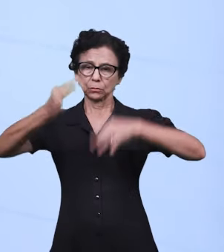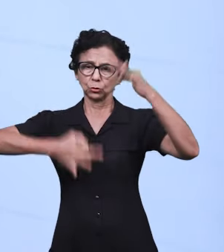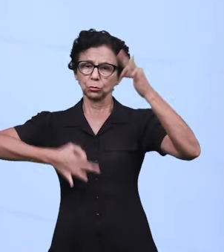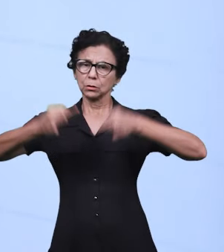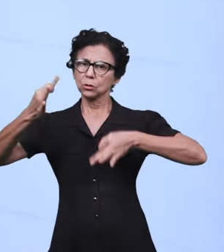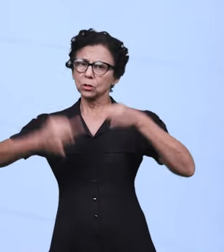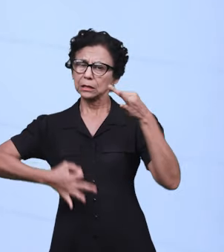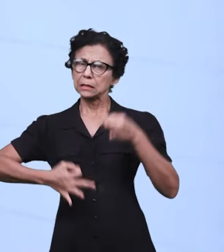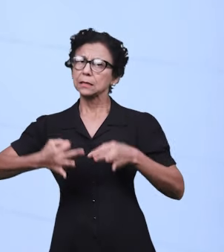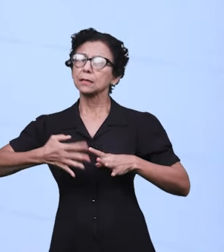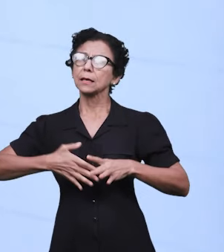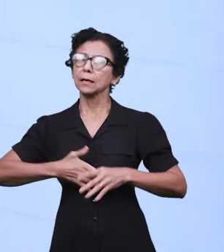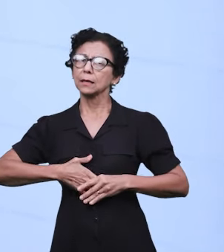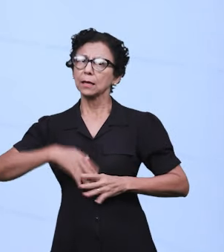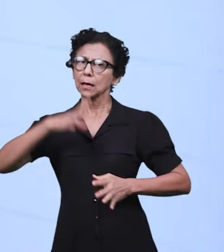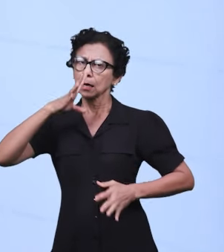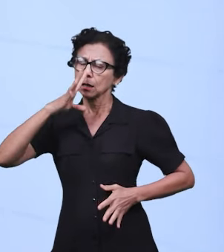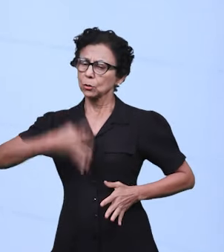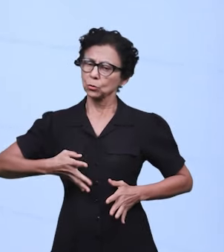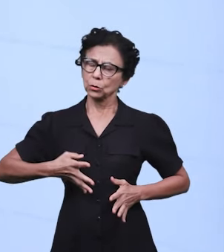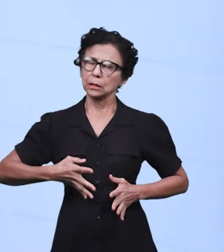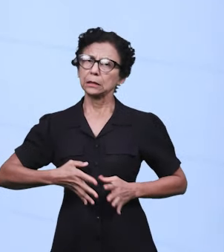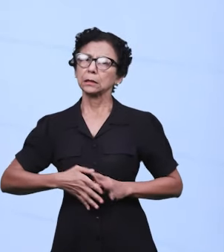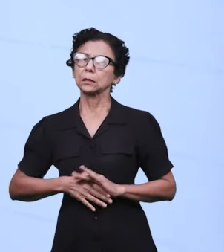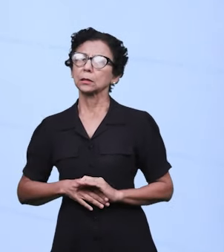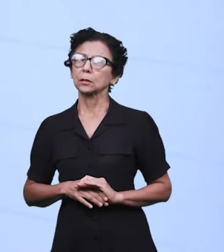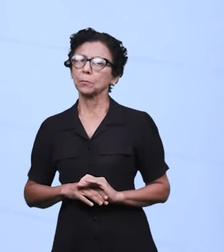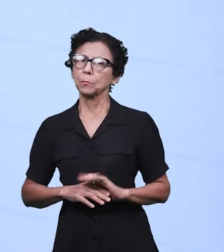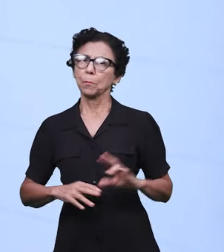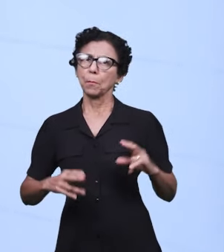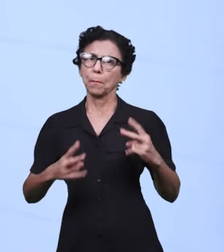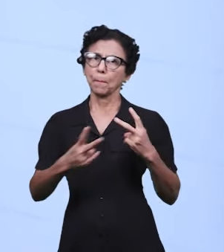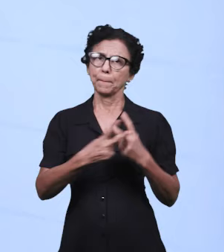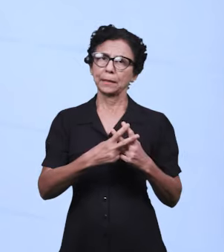né, que prevê uma